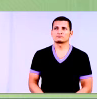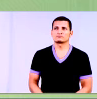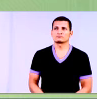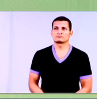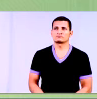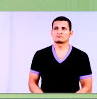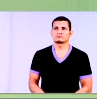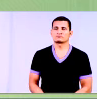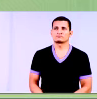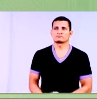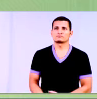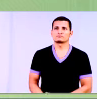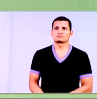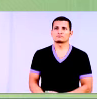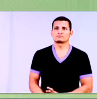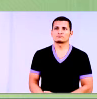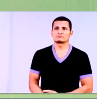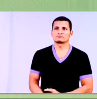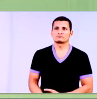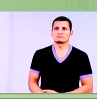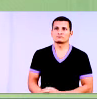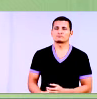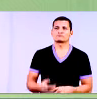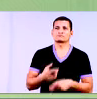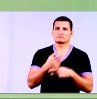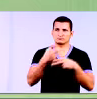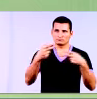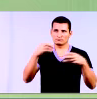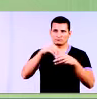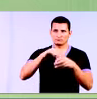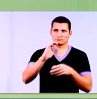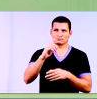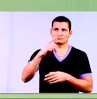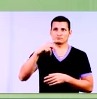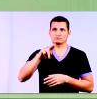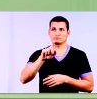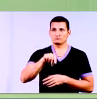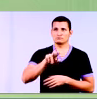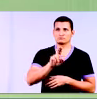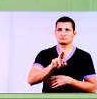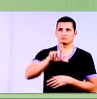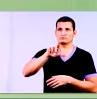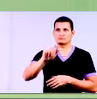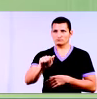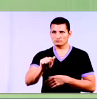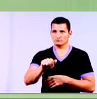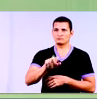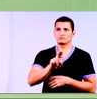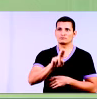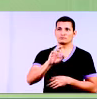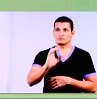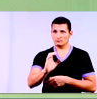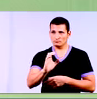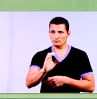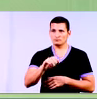Componentes da CPU. Unidade de lógica aritmética, onde ocorrem as contas. A unidade de controle,